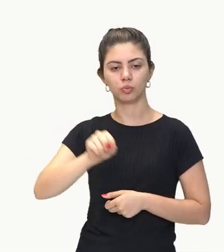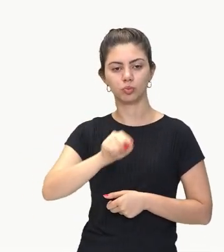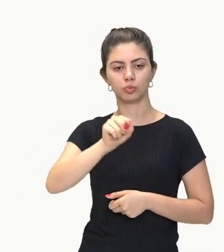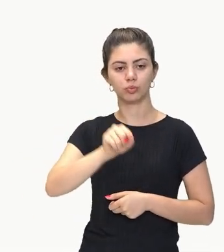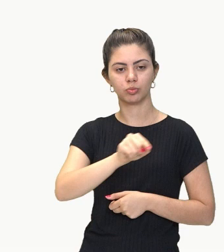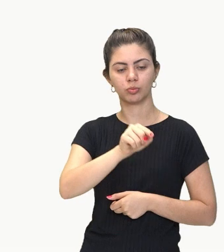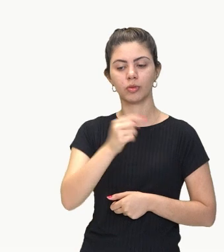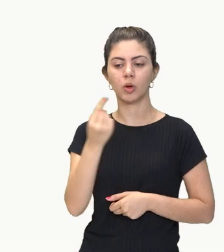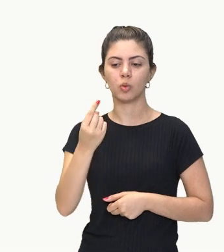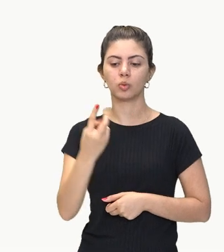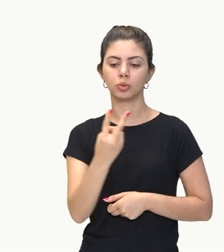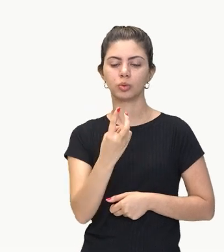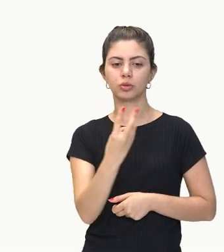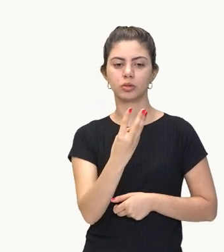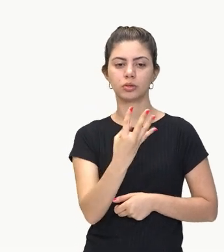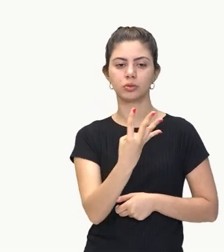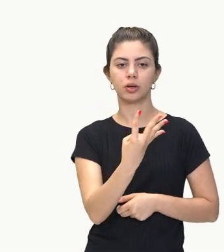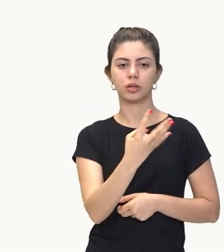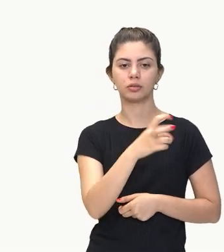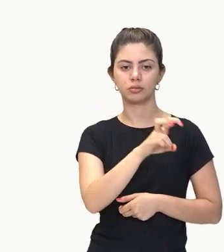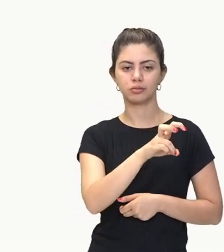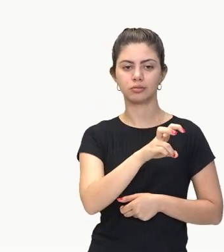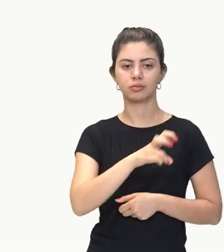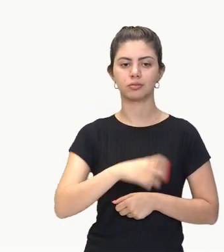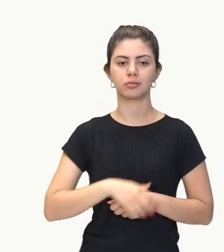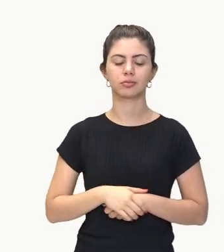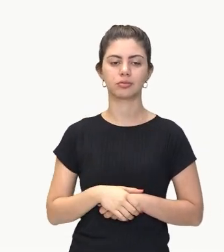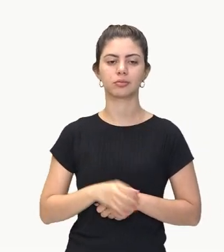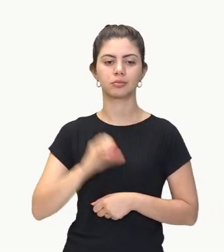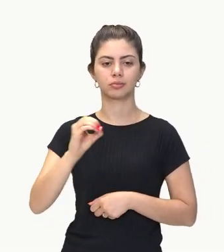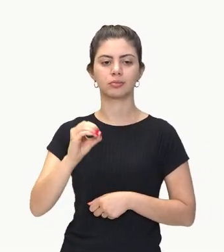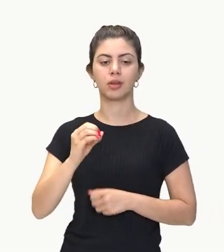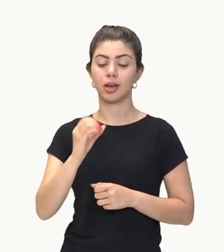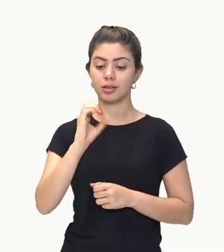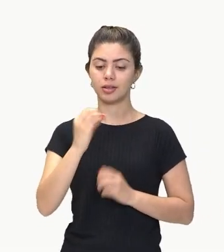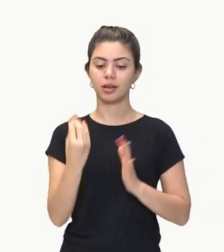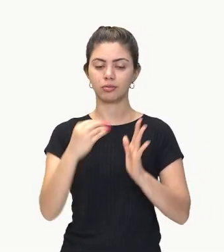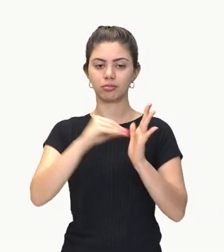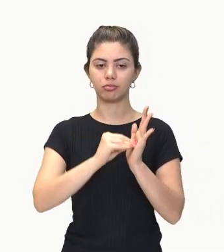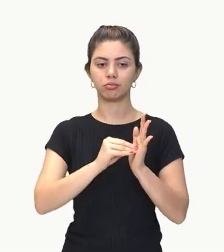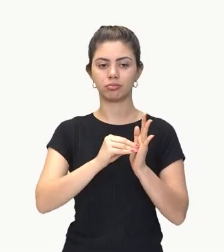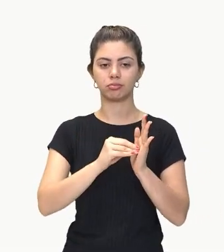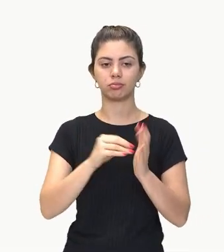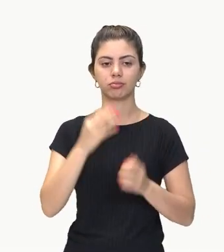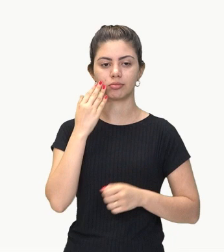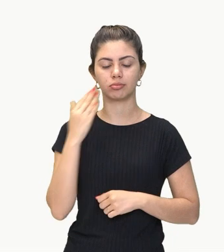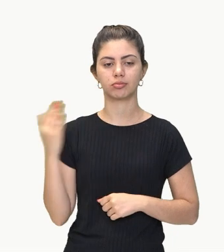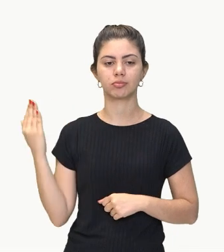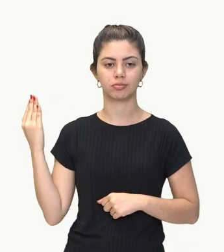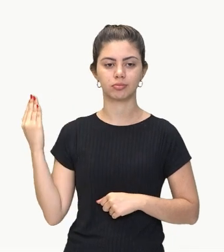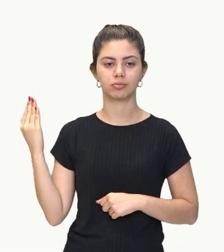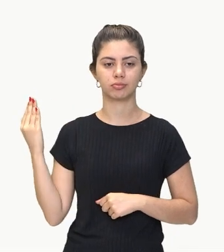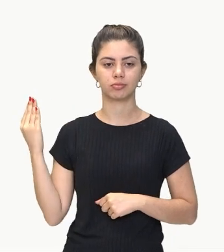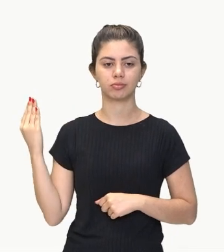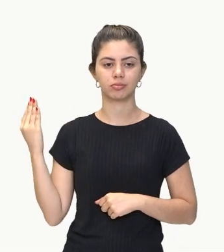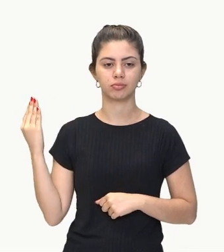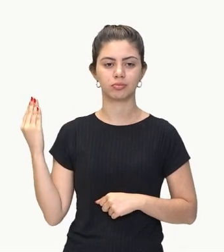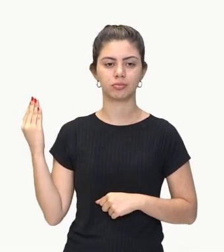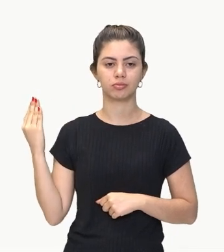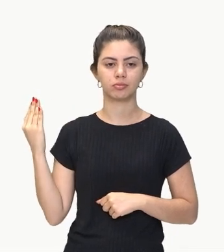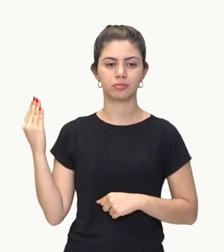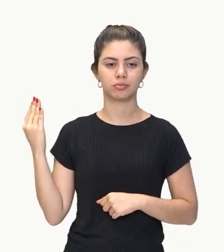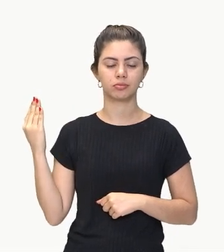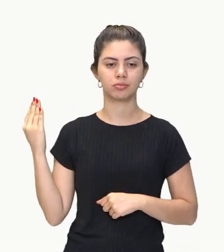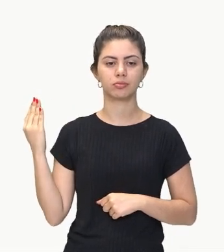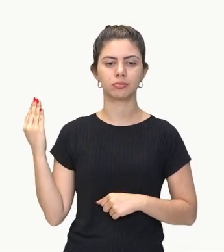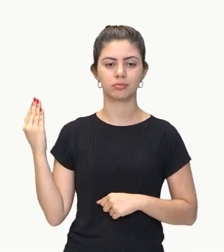onde ficou o espaço, ó, eu vou completando com 0. 0, 0, 0, 0. E